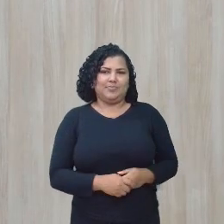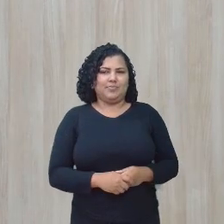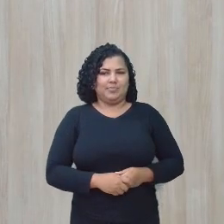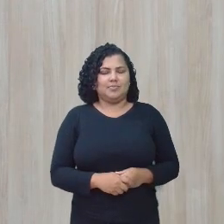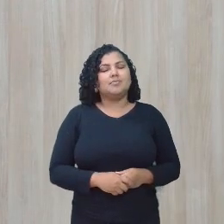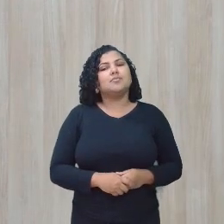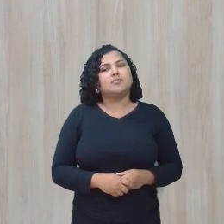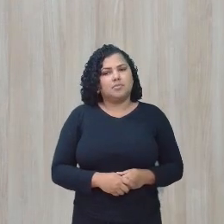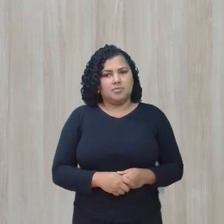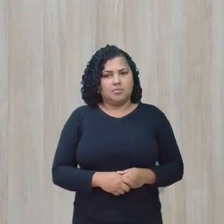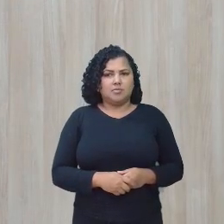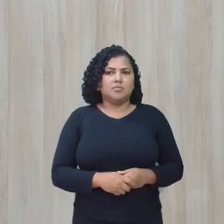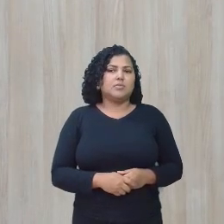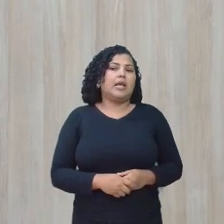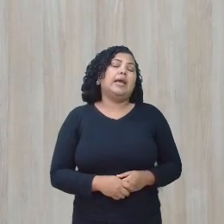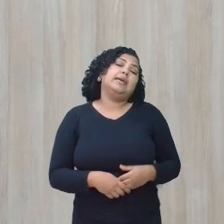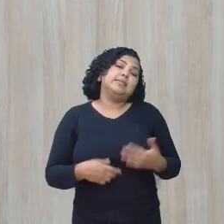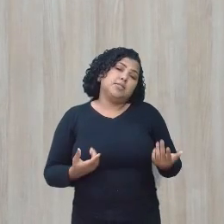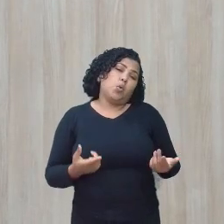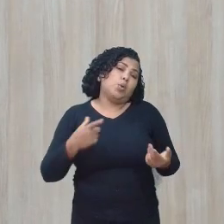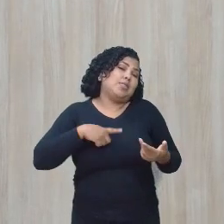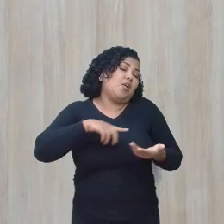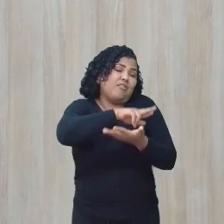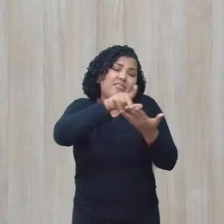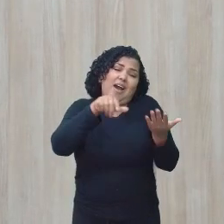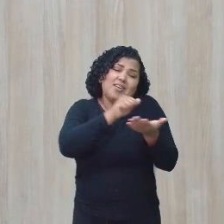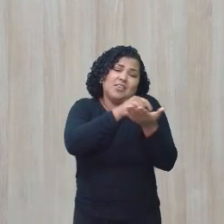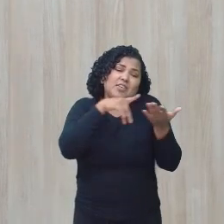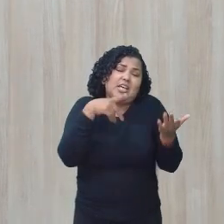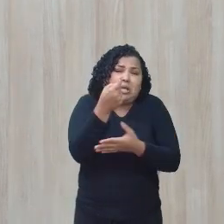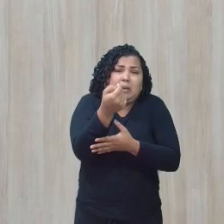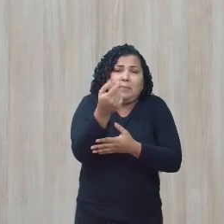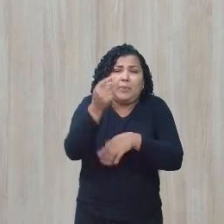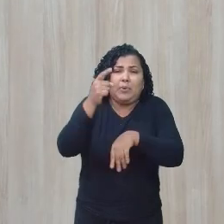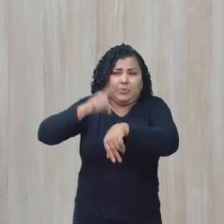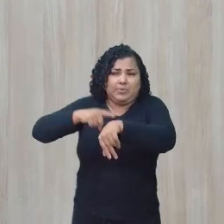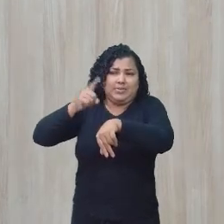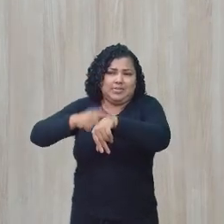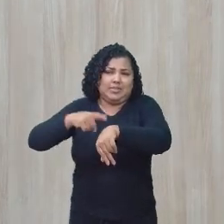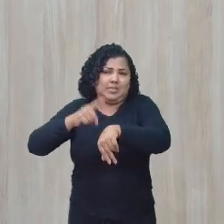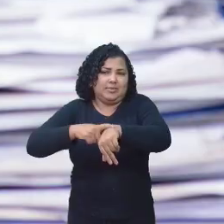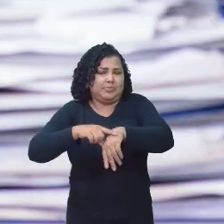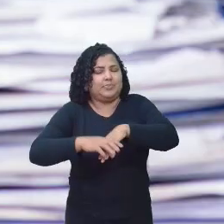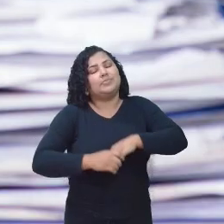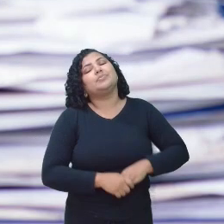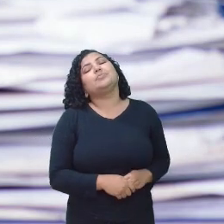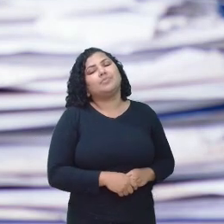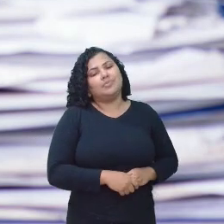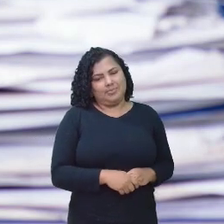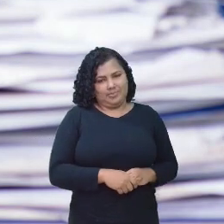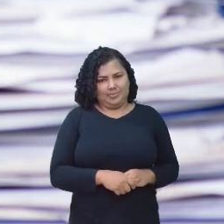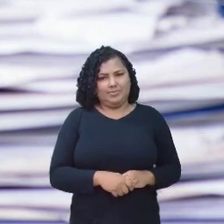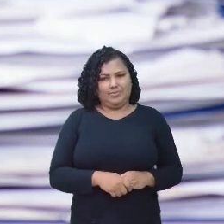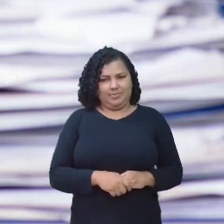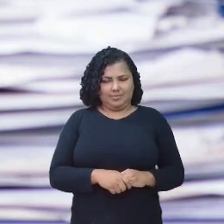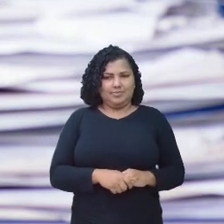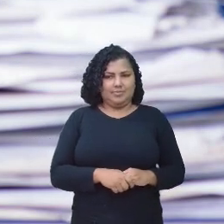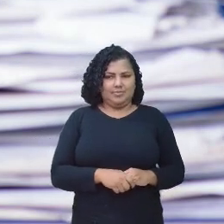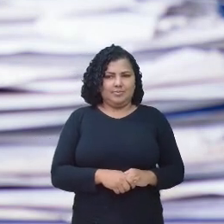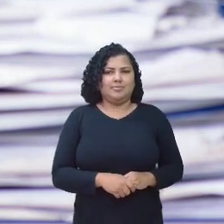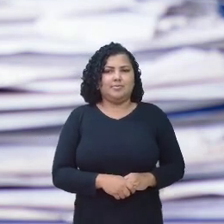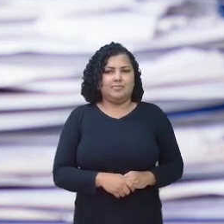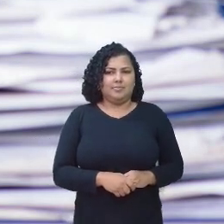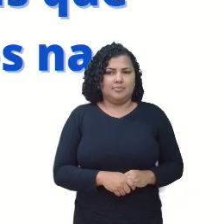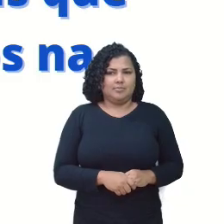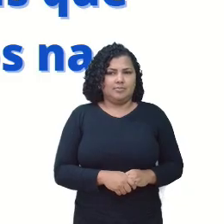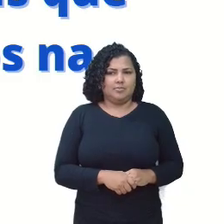Muitas coisas, mas tão pouco tempo. Perceba que tempo não tem plural, também não teve o S na palavrinha